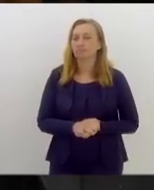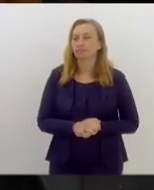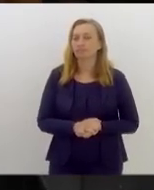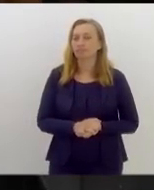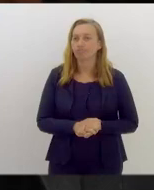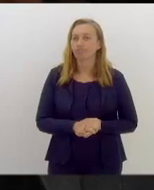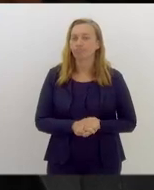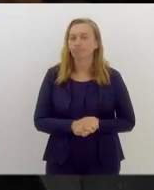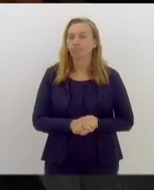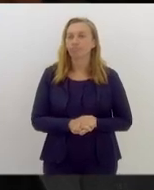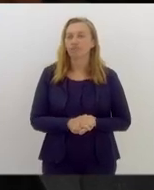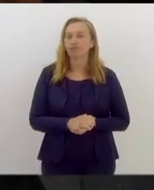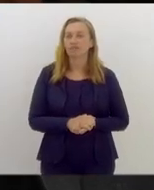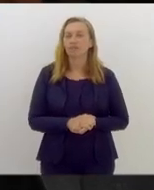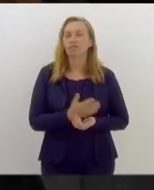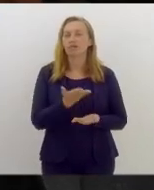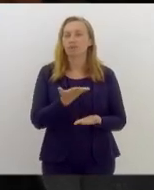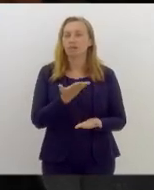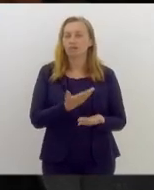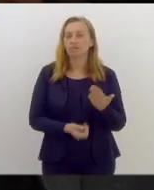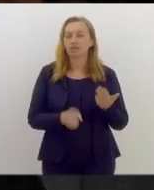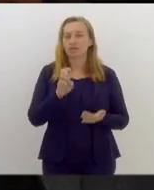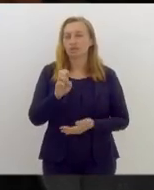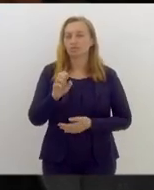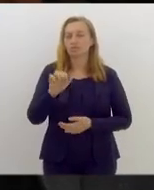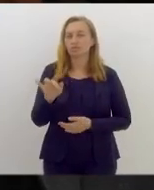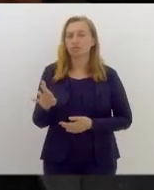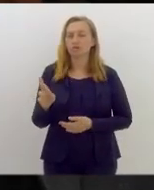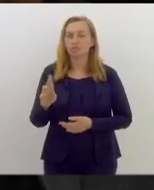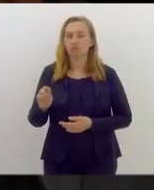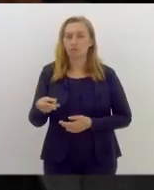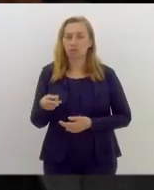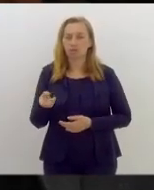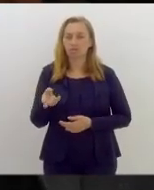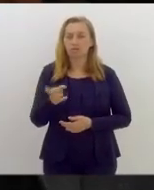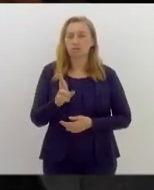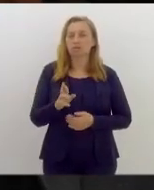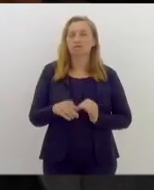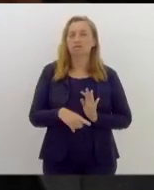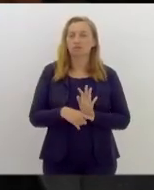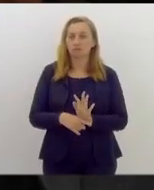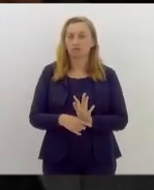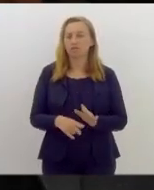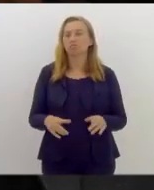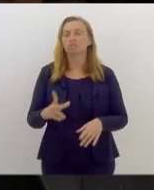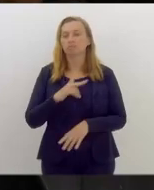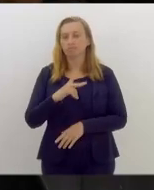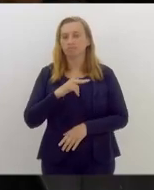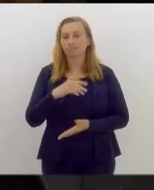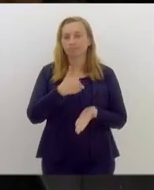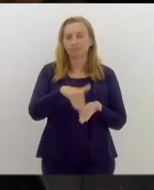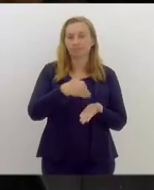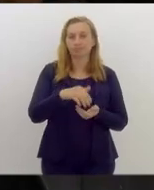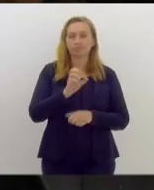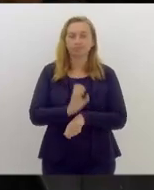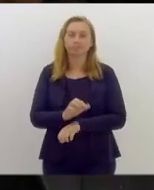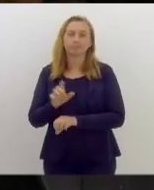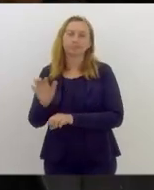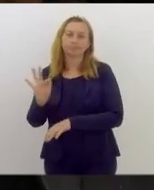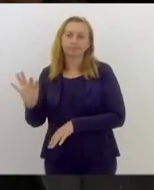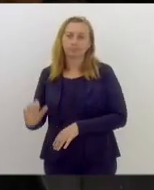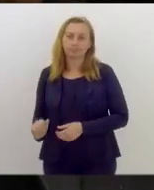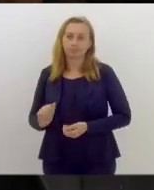essas perdas de 5 bilhões. Ainda mais, a própria Secretaria de Estado de